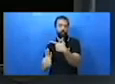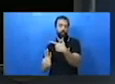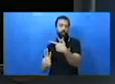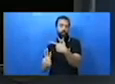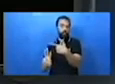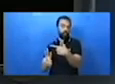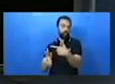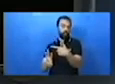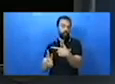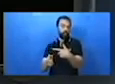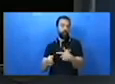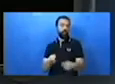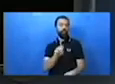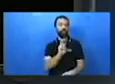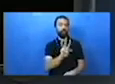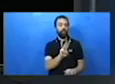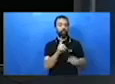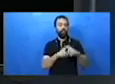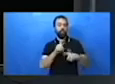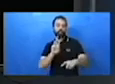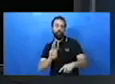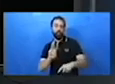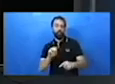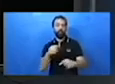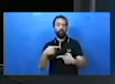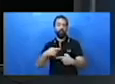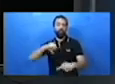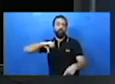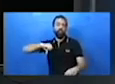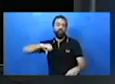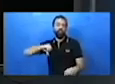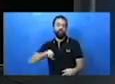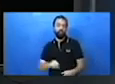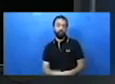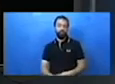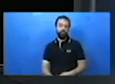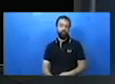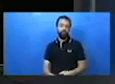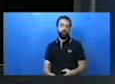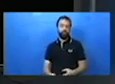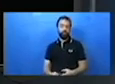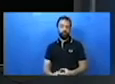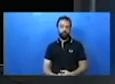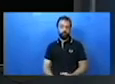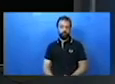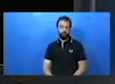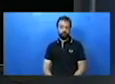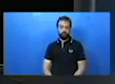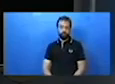3. 3 vezes 3, que vai dar 9. Divide pelo de baixo, o